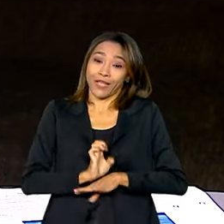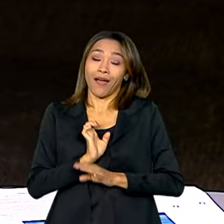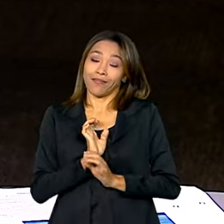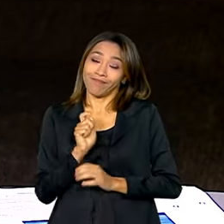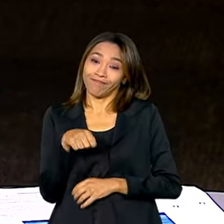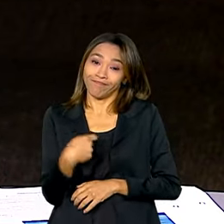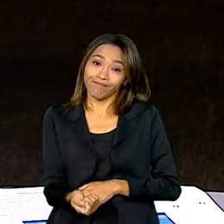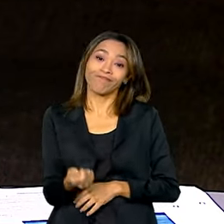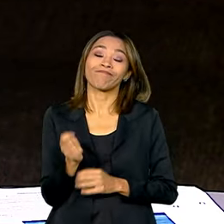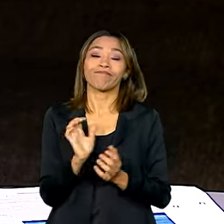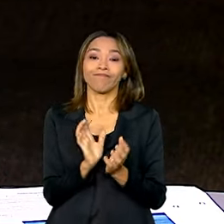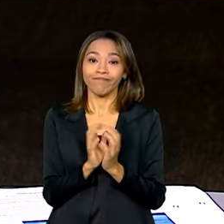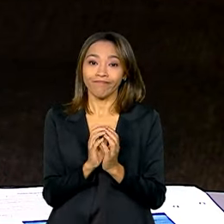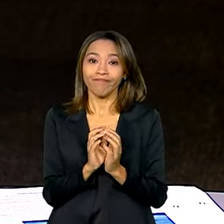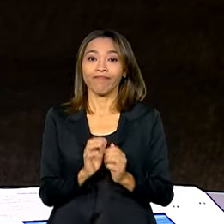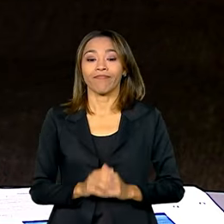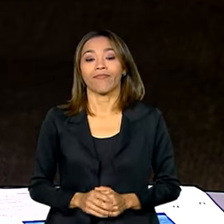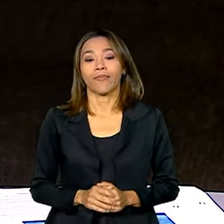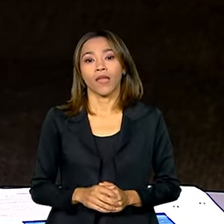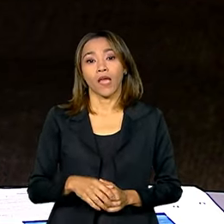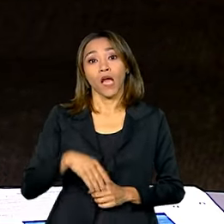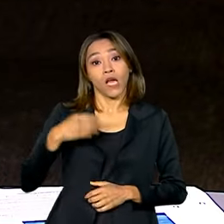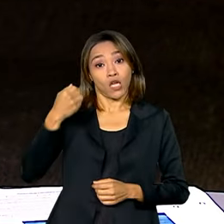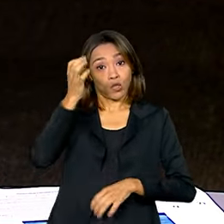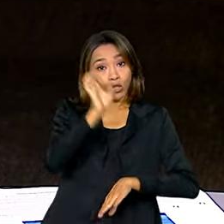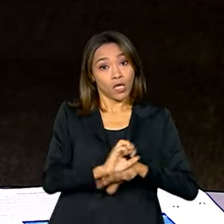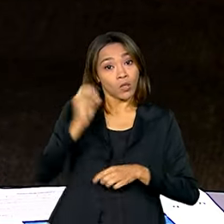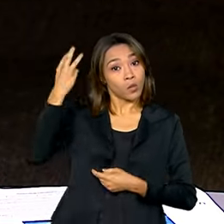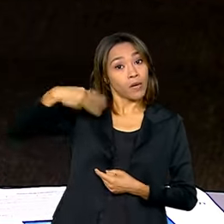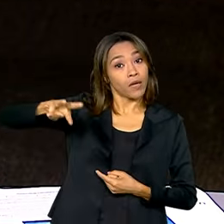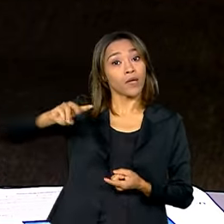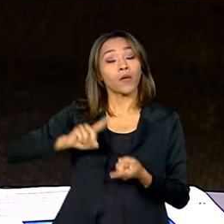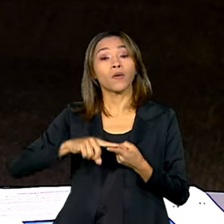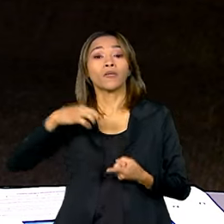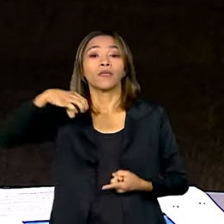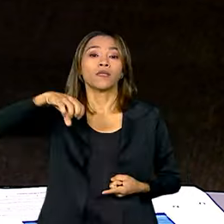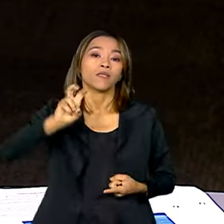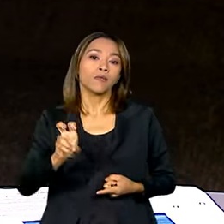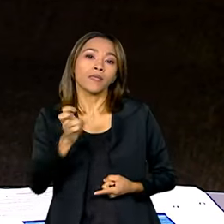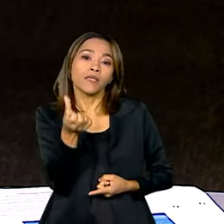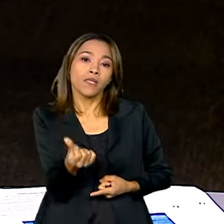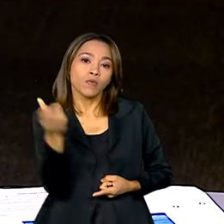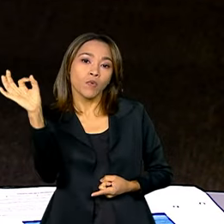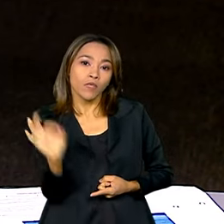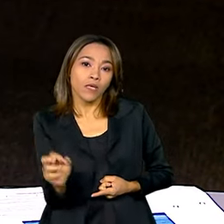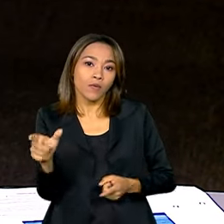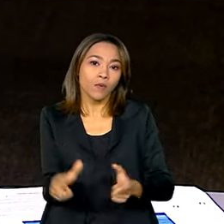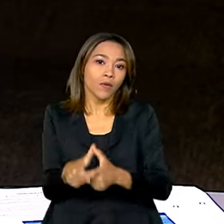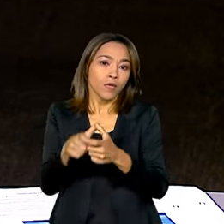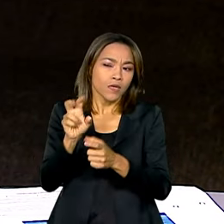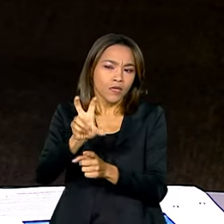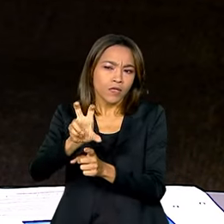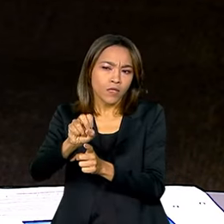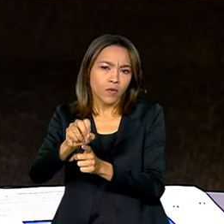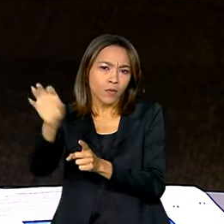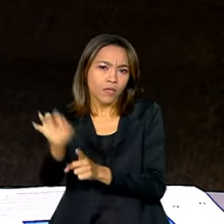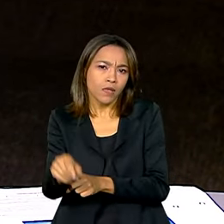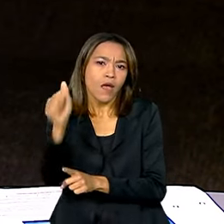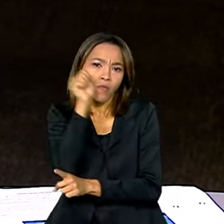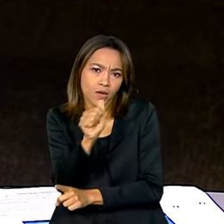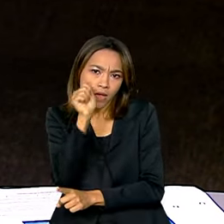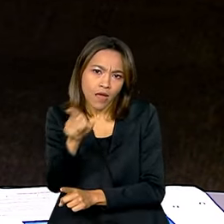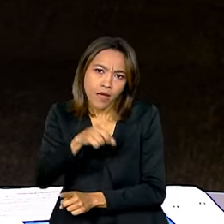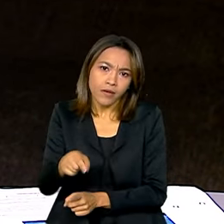Nós temos no Maranhão, 56% dos pescadores são mulheres, dos pescadores profissionais.